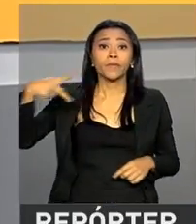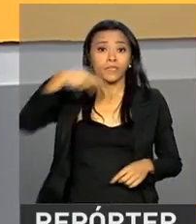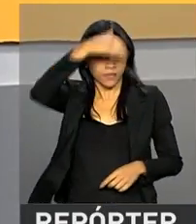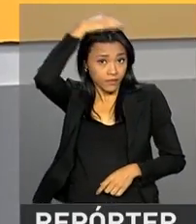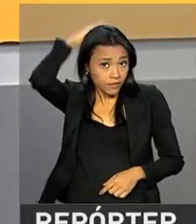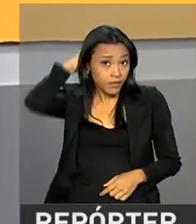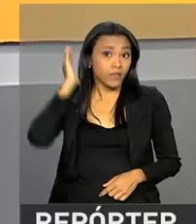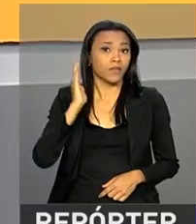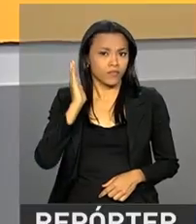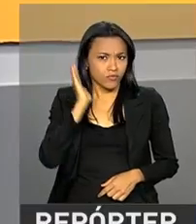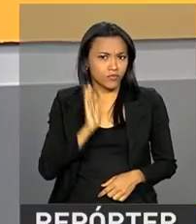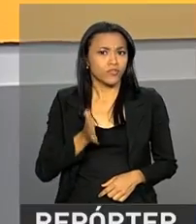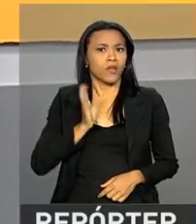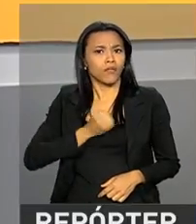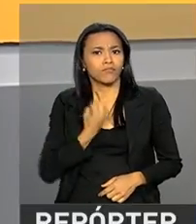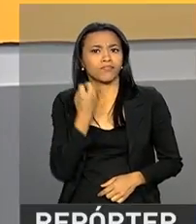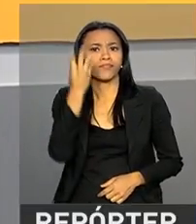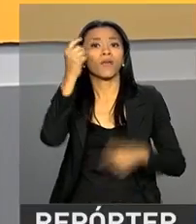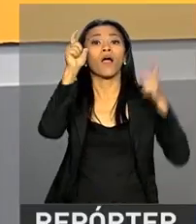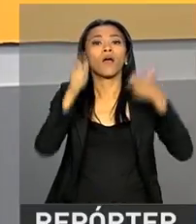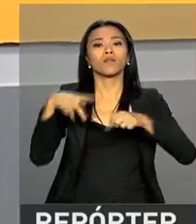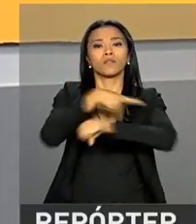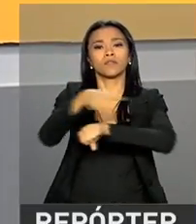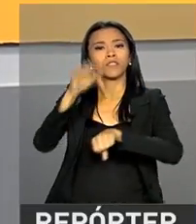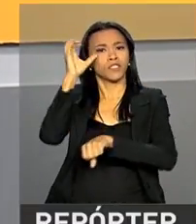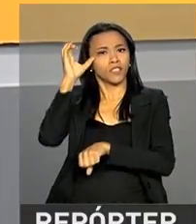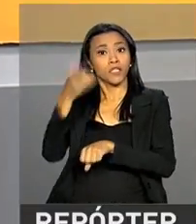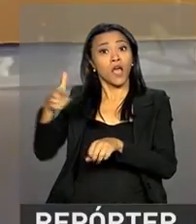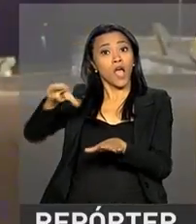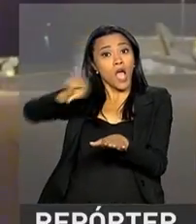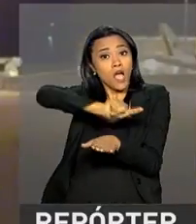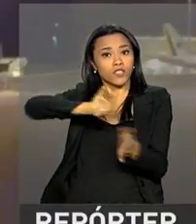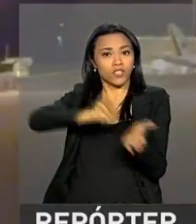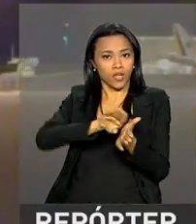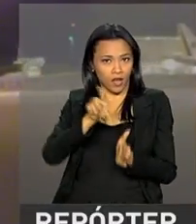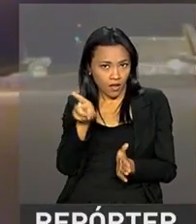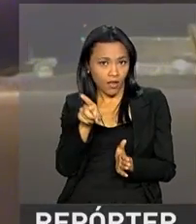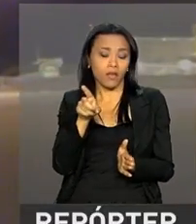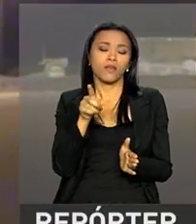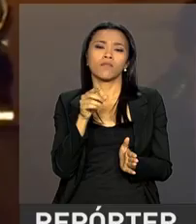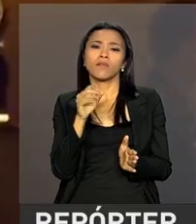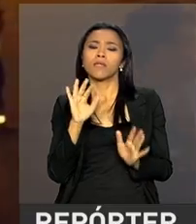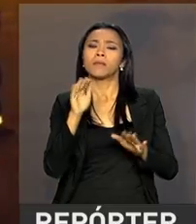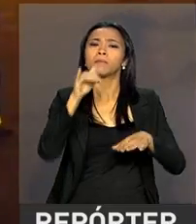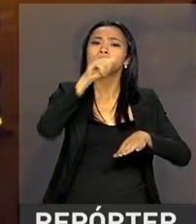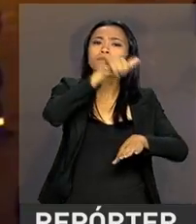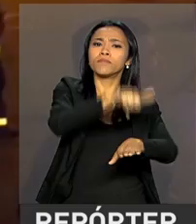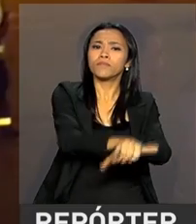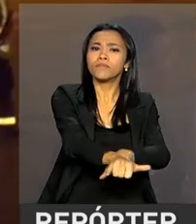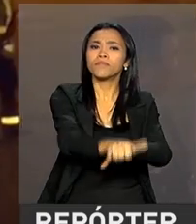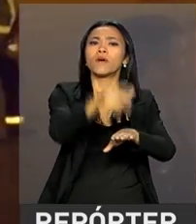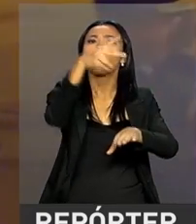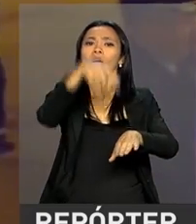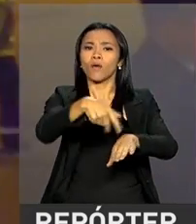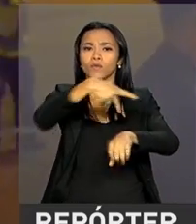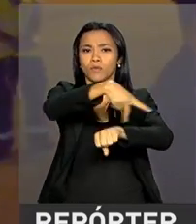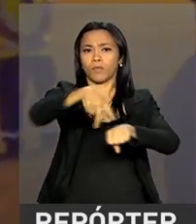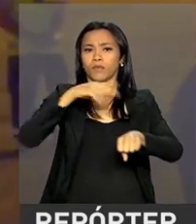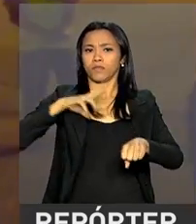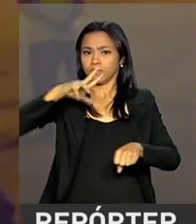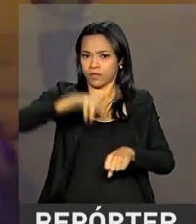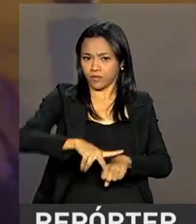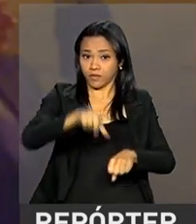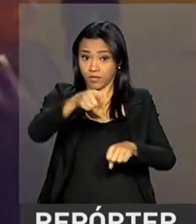michel temer está a caminho da china antes de chegar ao país asiático teve e fez uma escala em lisboa onde se encontrou nesta